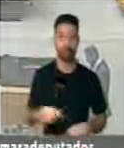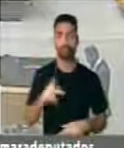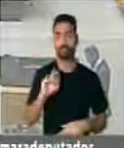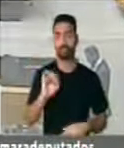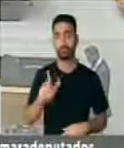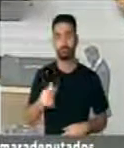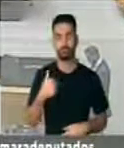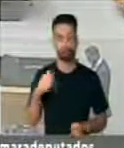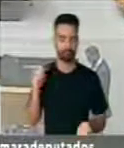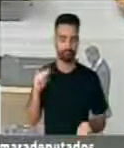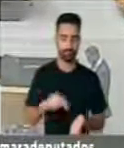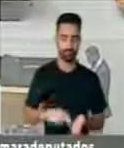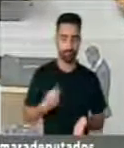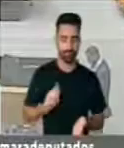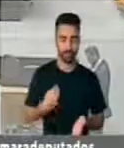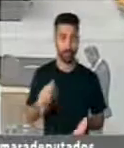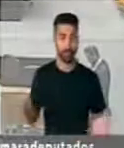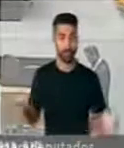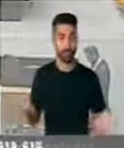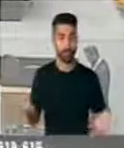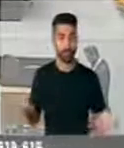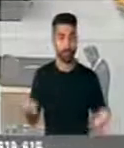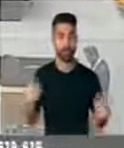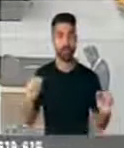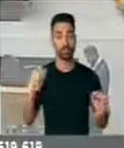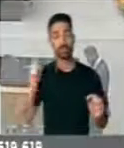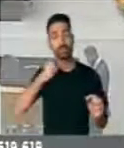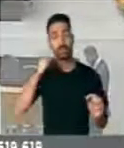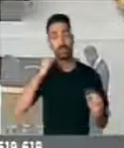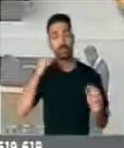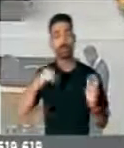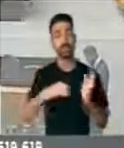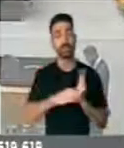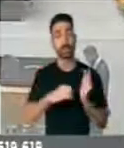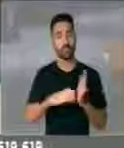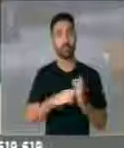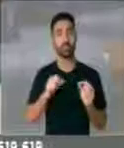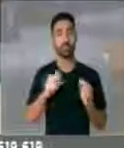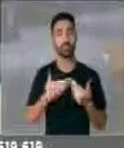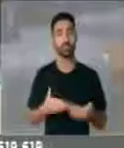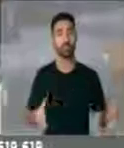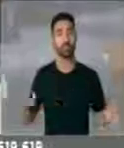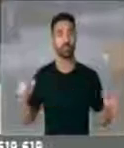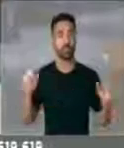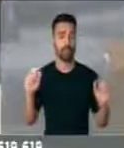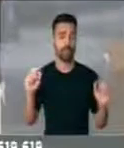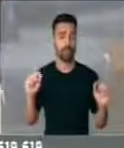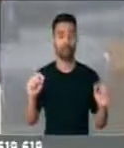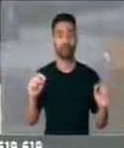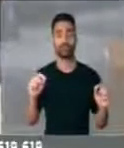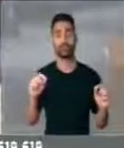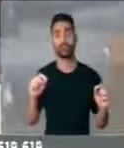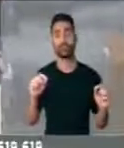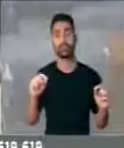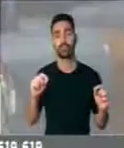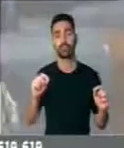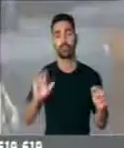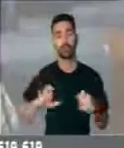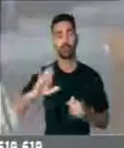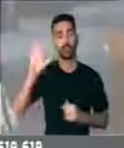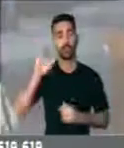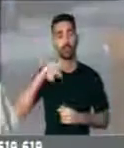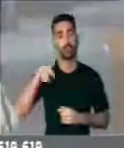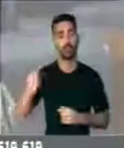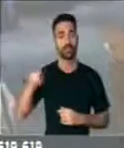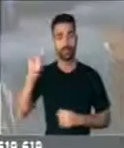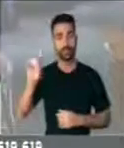nossa presença no ato de hoje no Senado Federal de lançamento da anticandidatura da professora